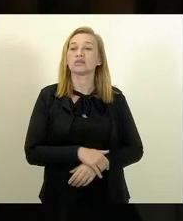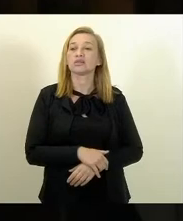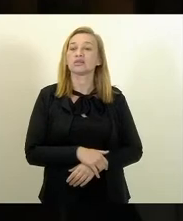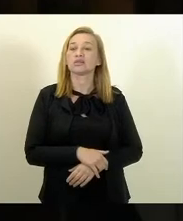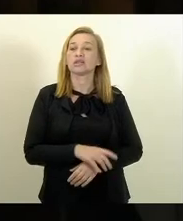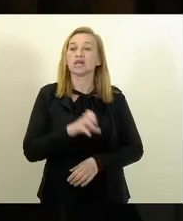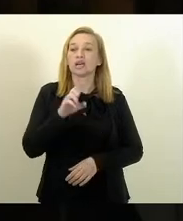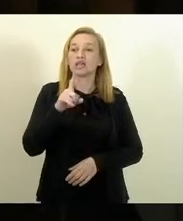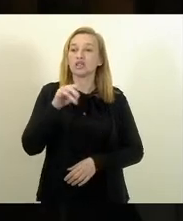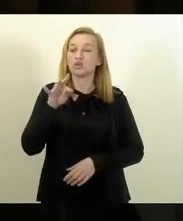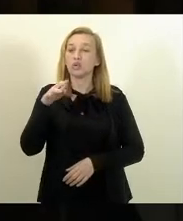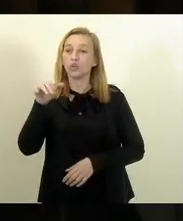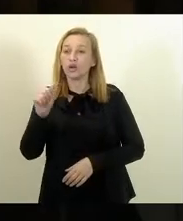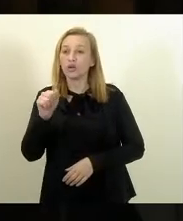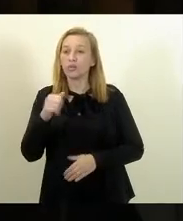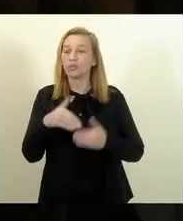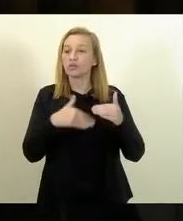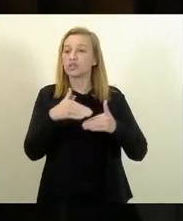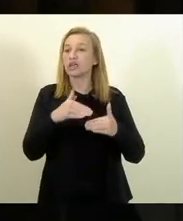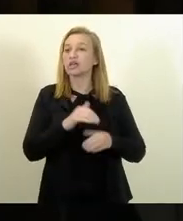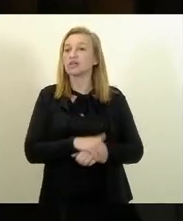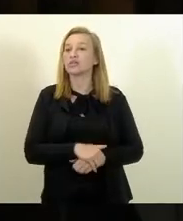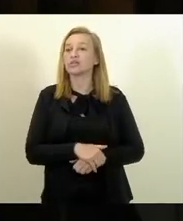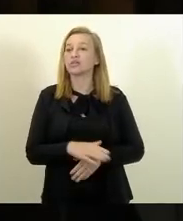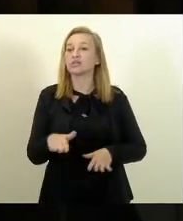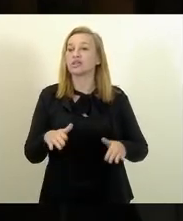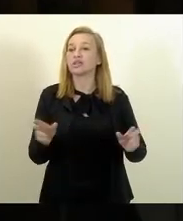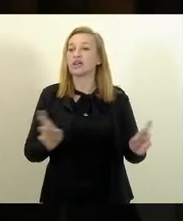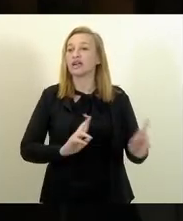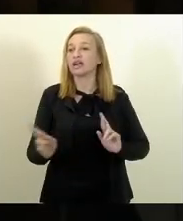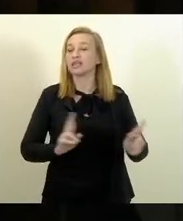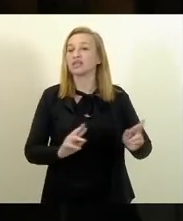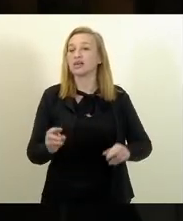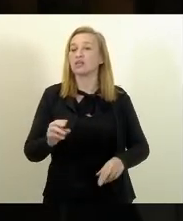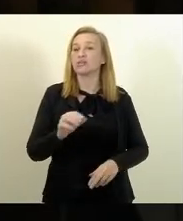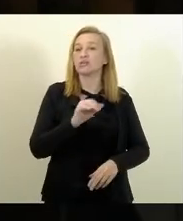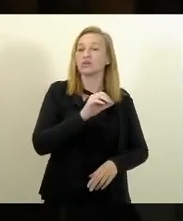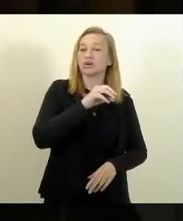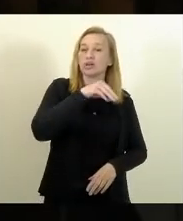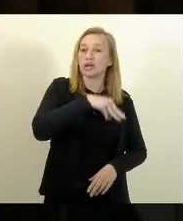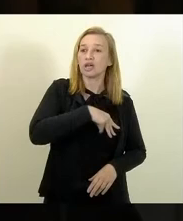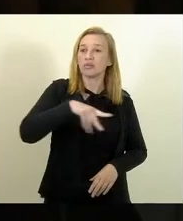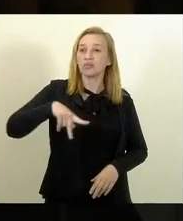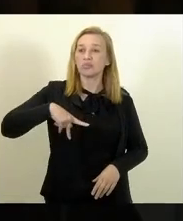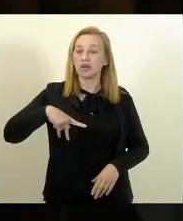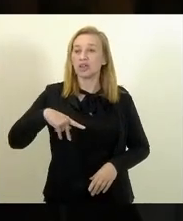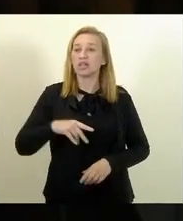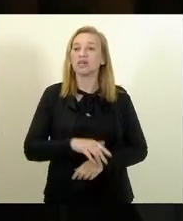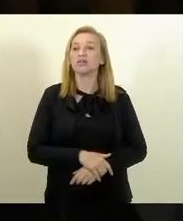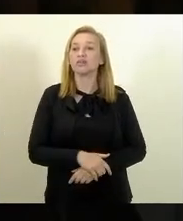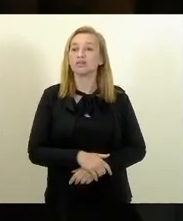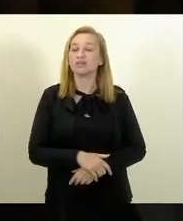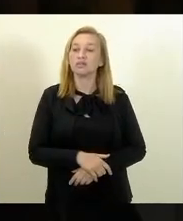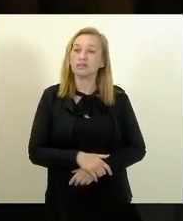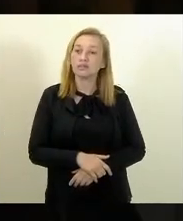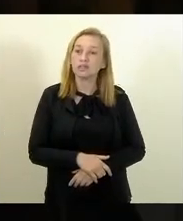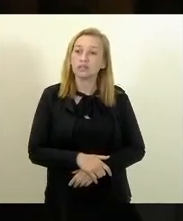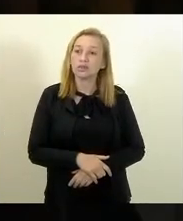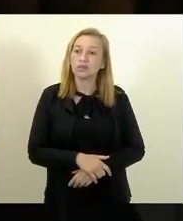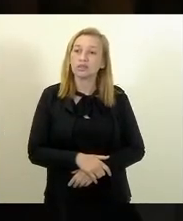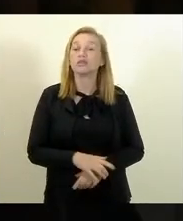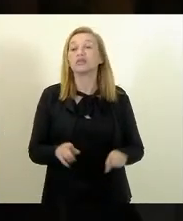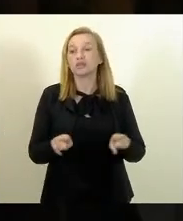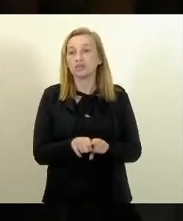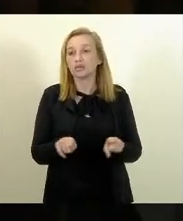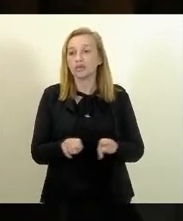Processo, em que ele trata da relação do MP com os movimentos sociais, as aproximações e as dissonâncias, né? E